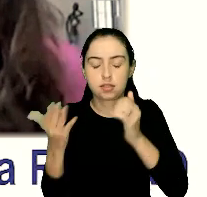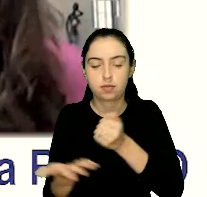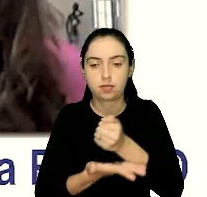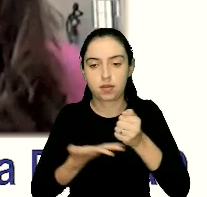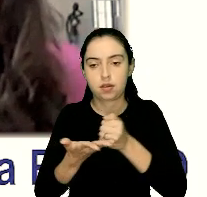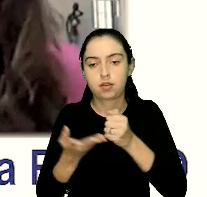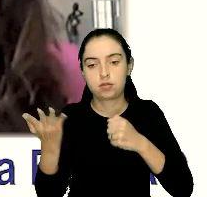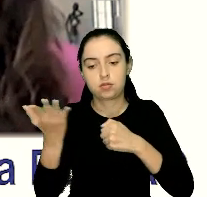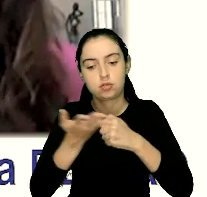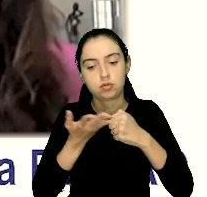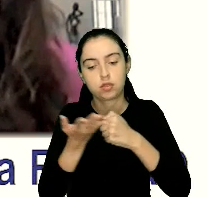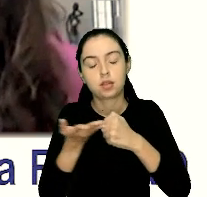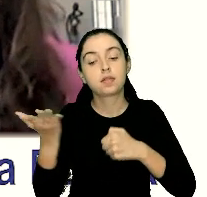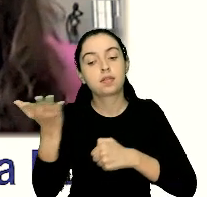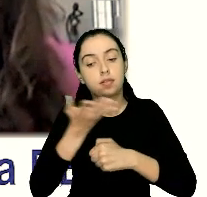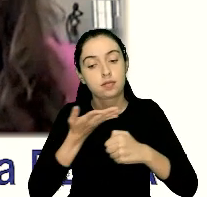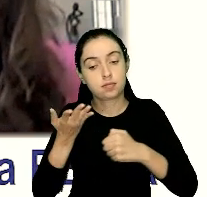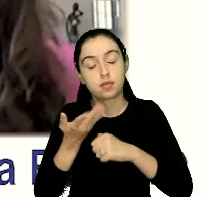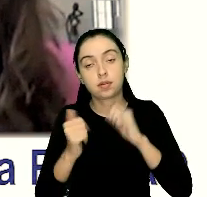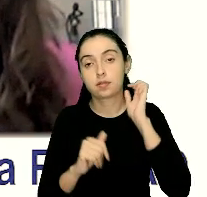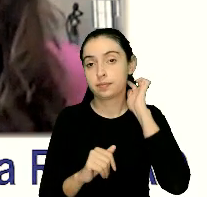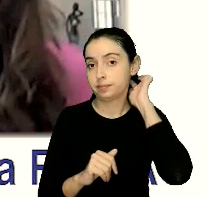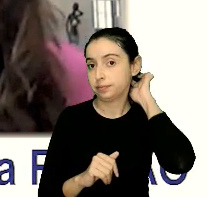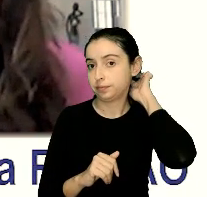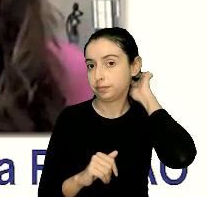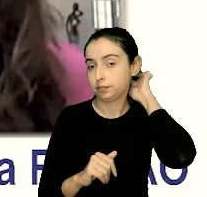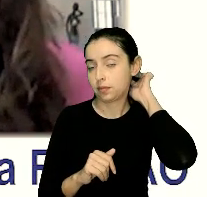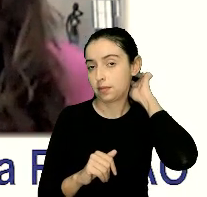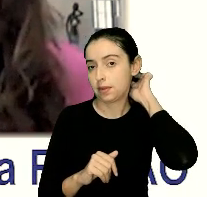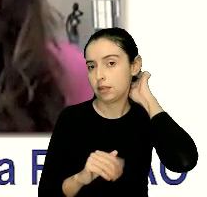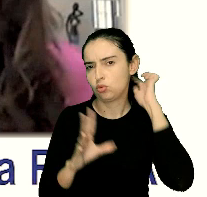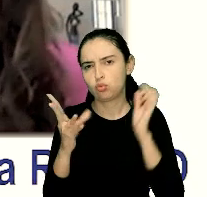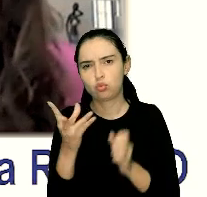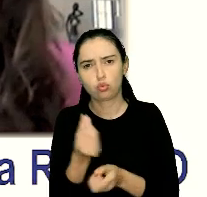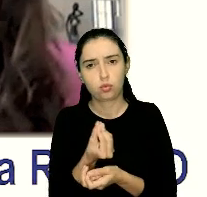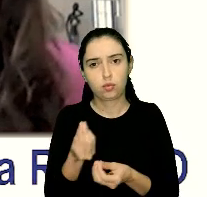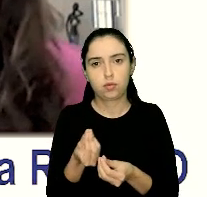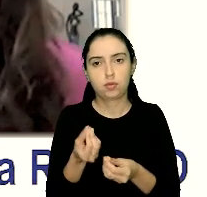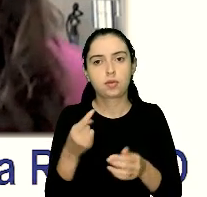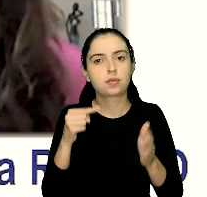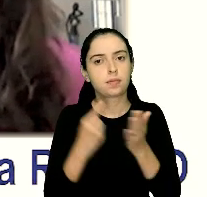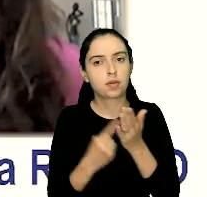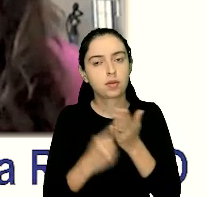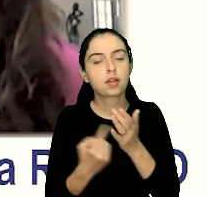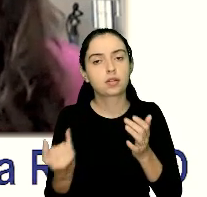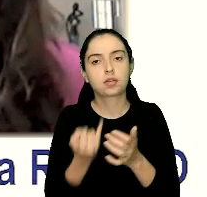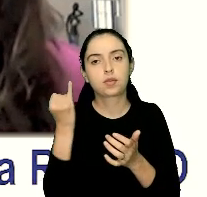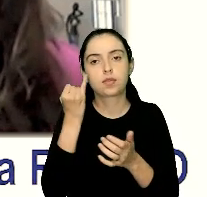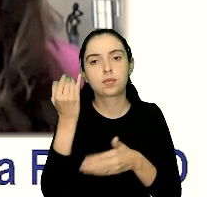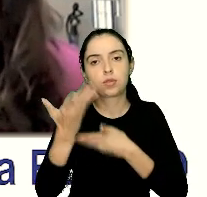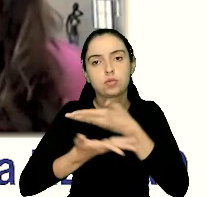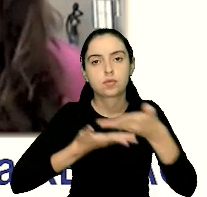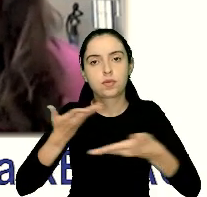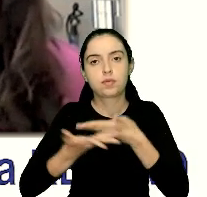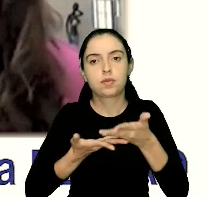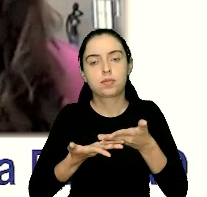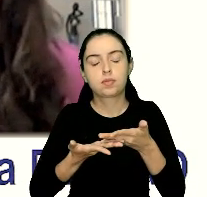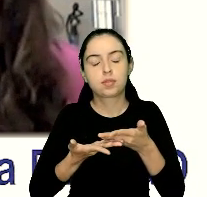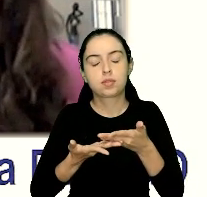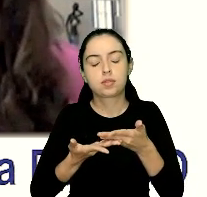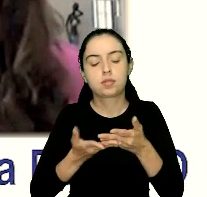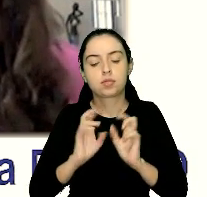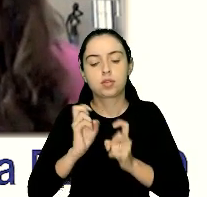terciária, mas, sobretudo, pautado na importância do envolvimento da alta administração na promoção da